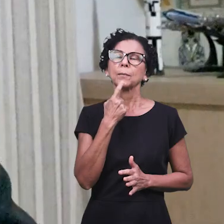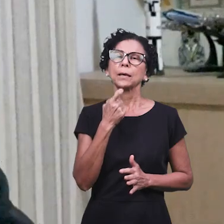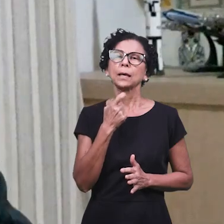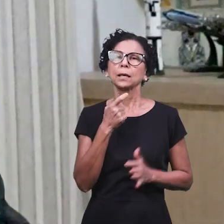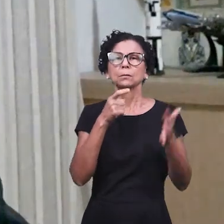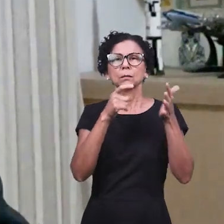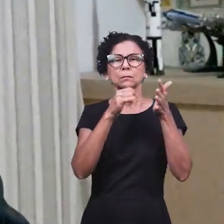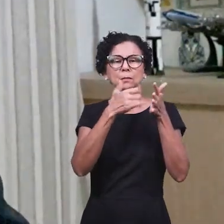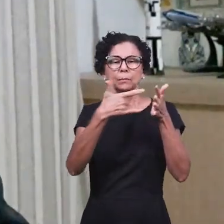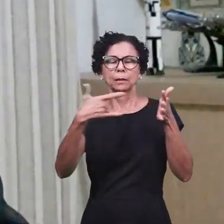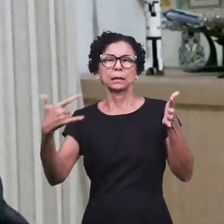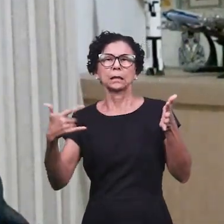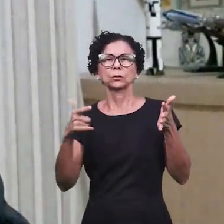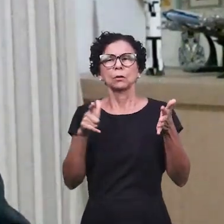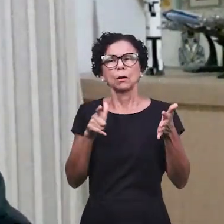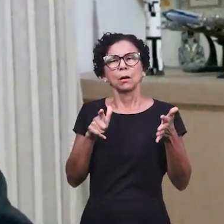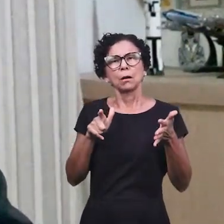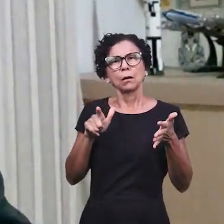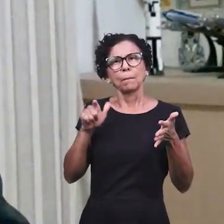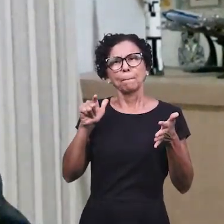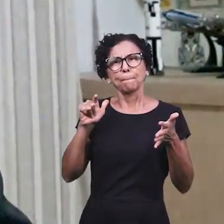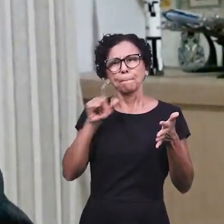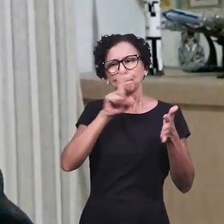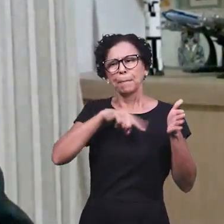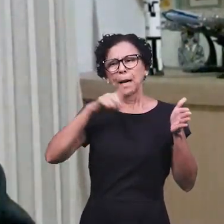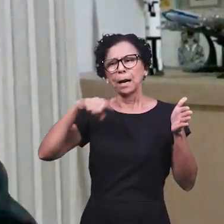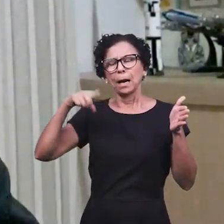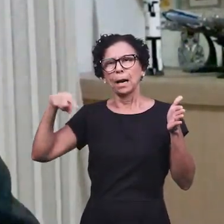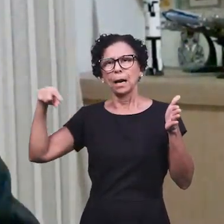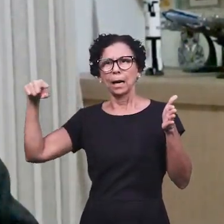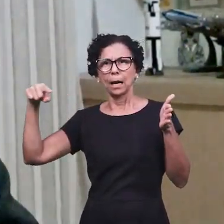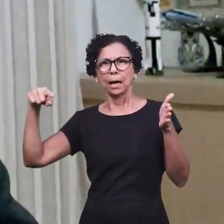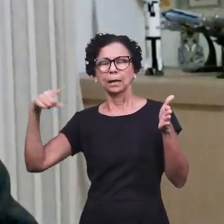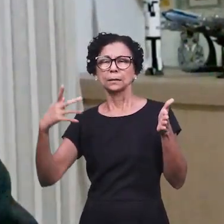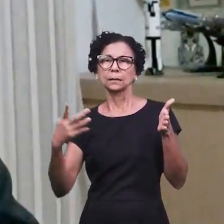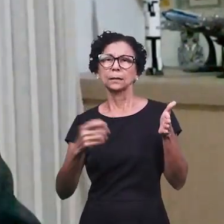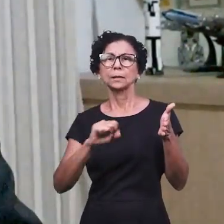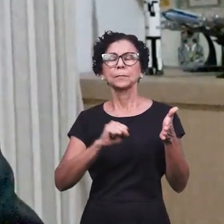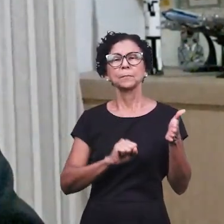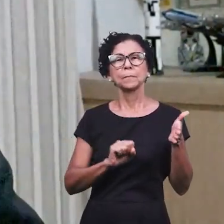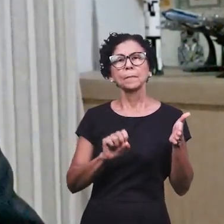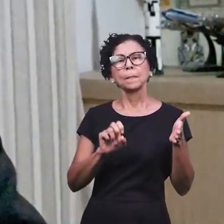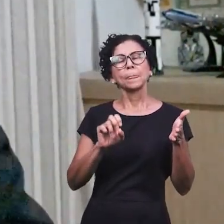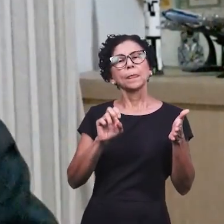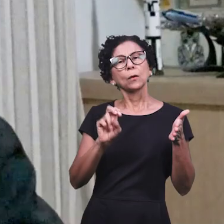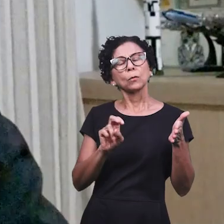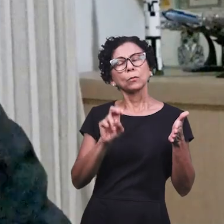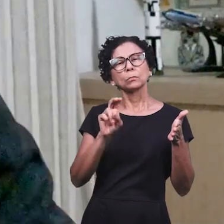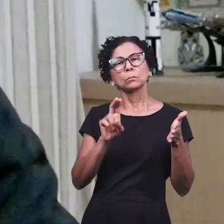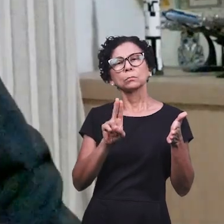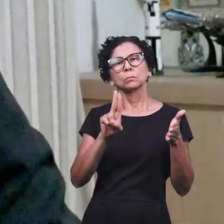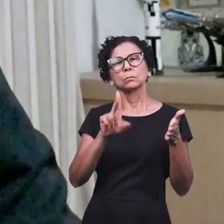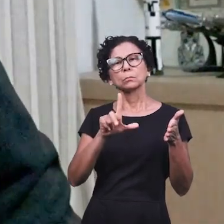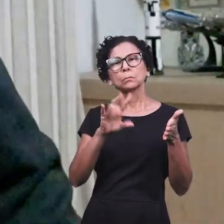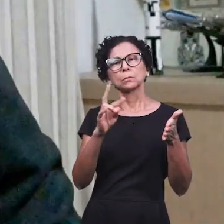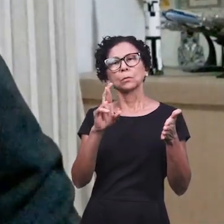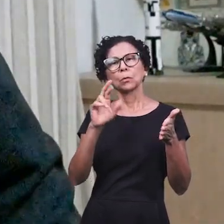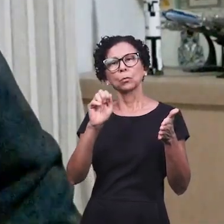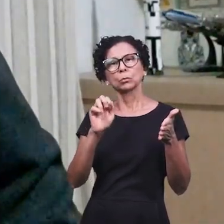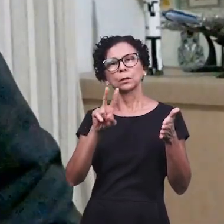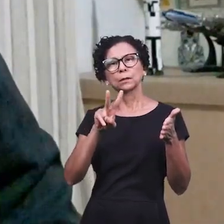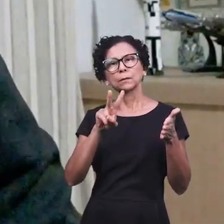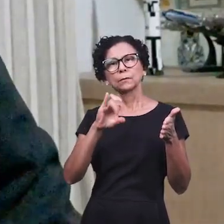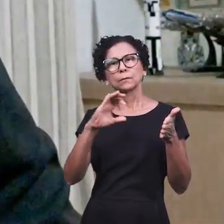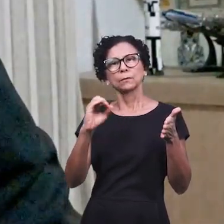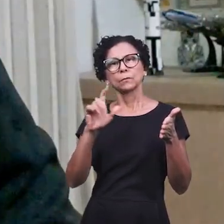representar cores. Por exemplo, o vermelho ele tem uma certa frequência. O violeta está numa